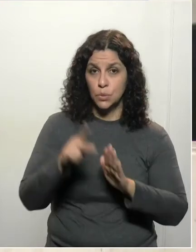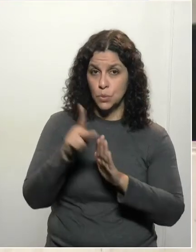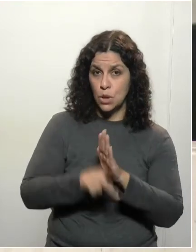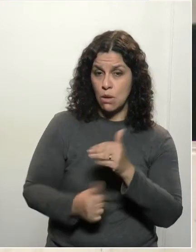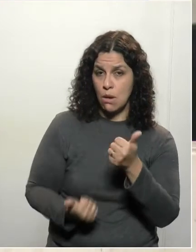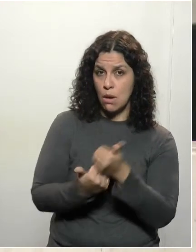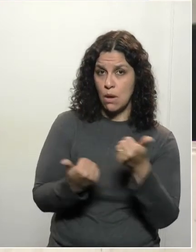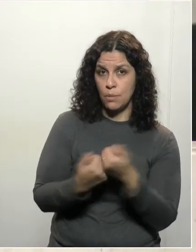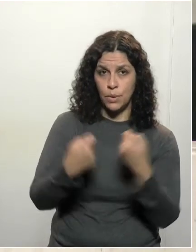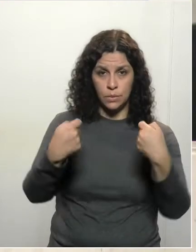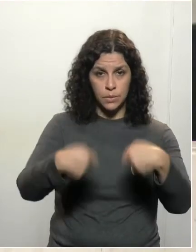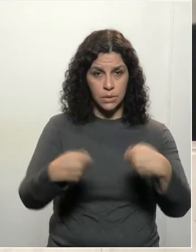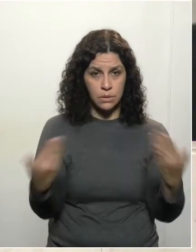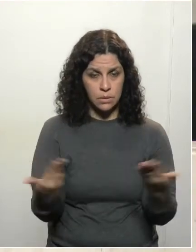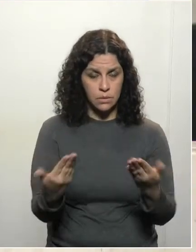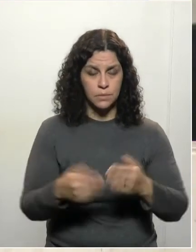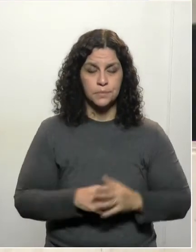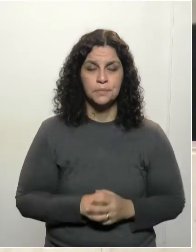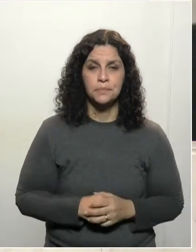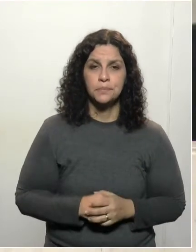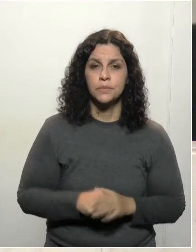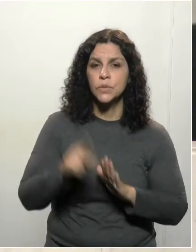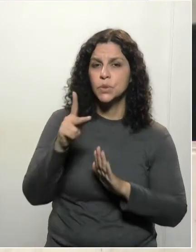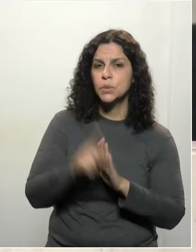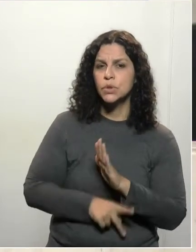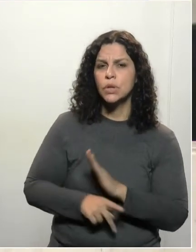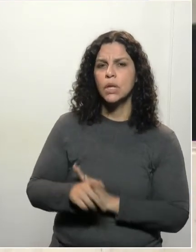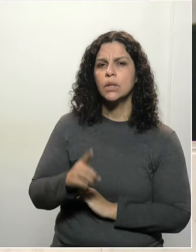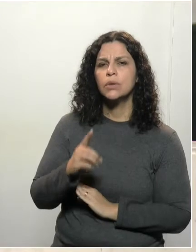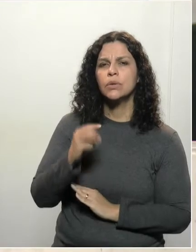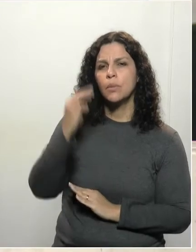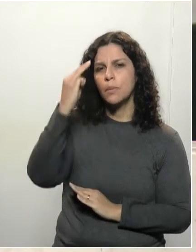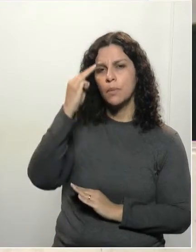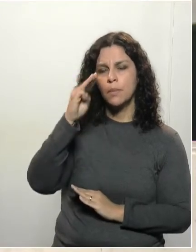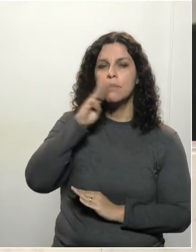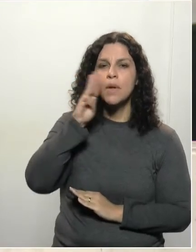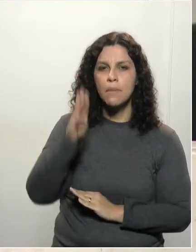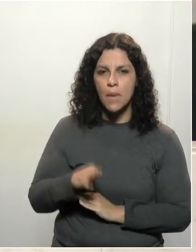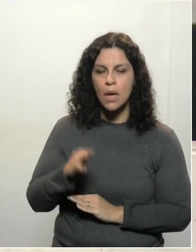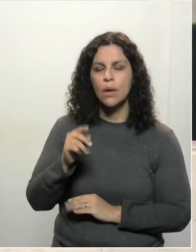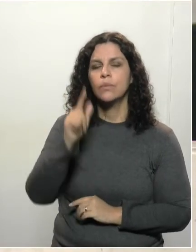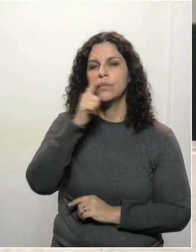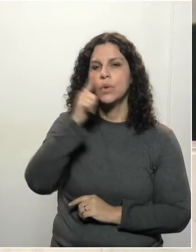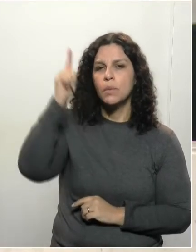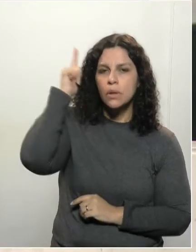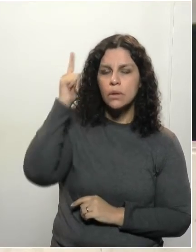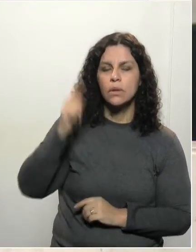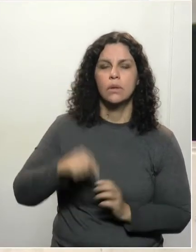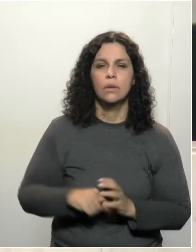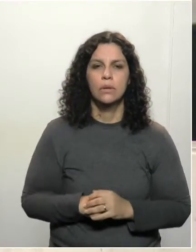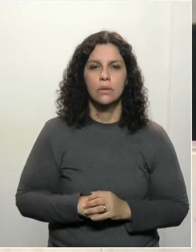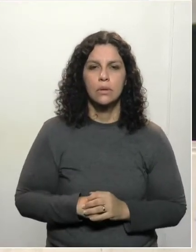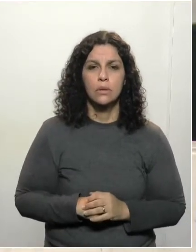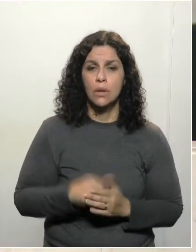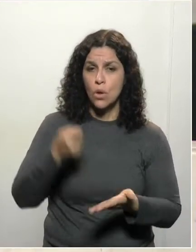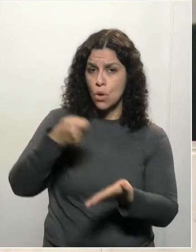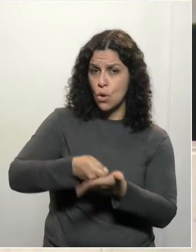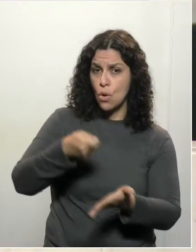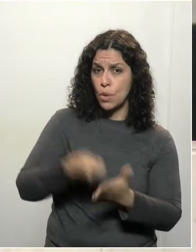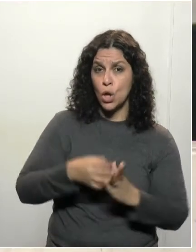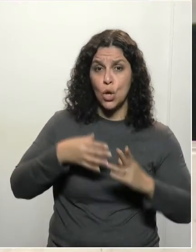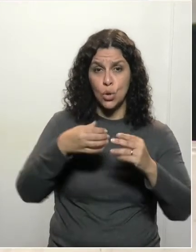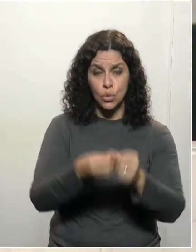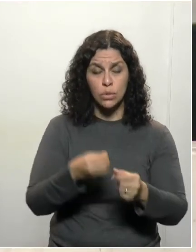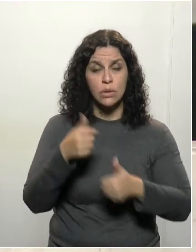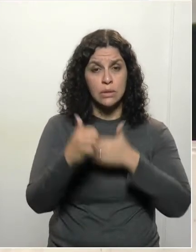Projeto que necessita de apoiamento, projeto da deputada Mabel Canto, deputado Luiz Cláudio Romanelli, obriga as